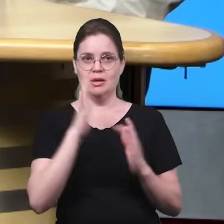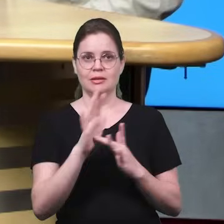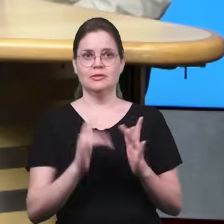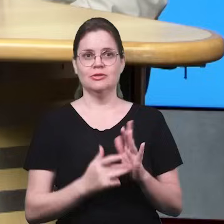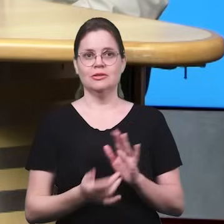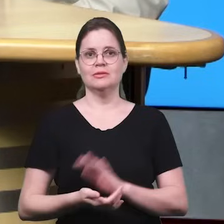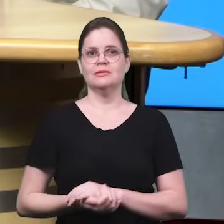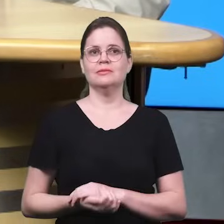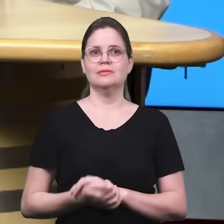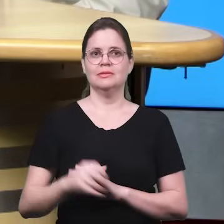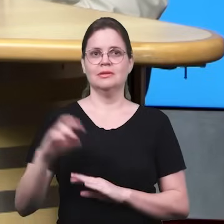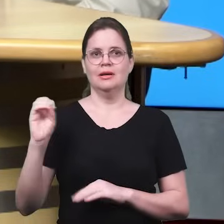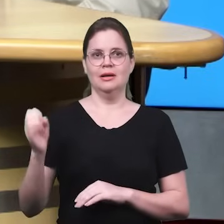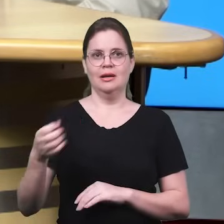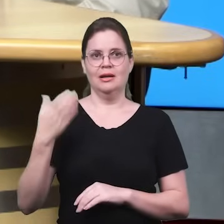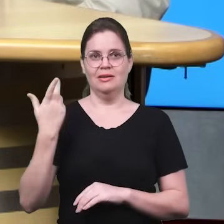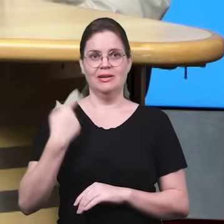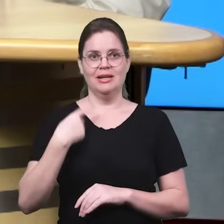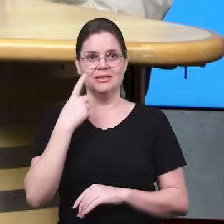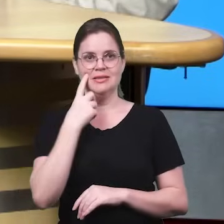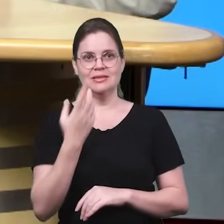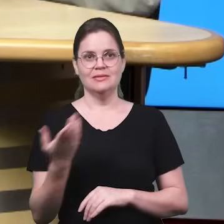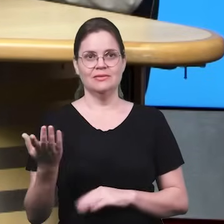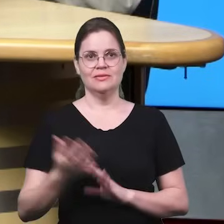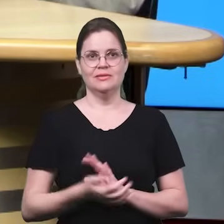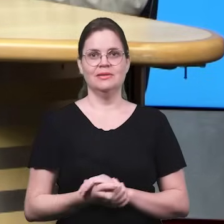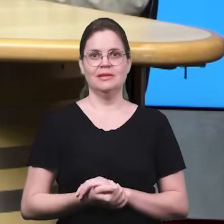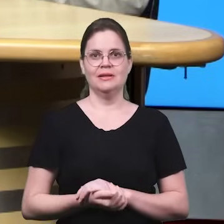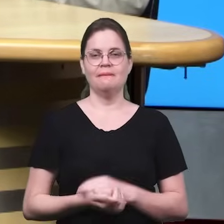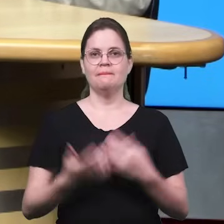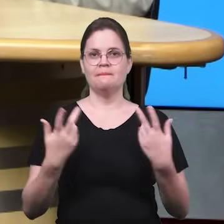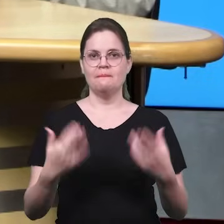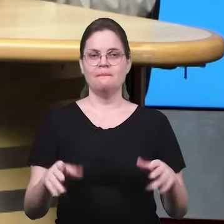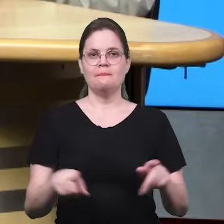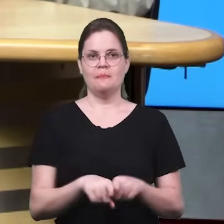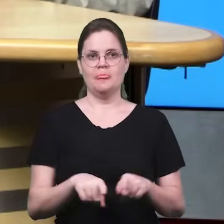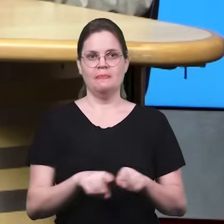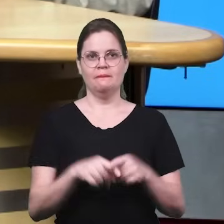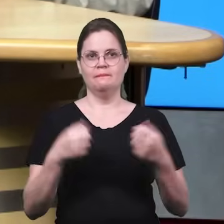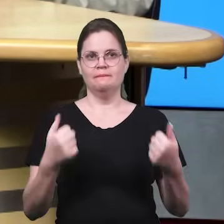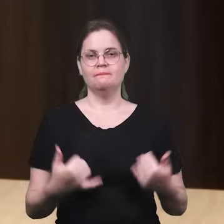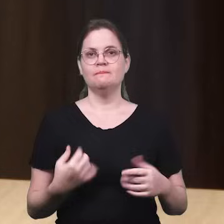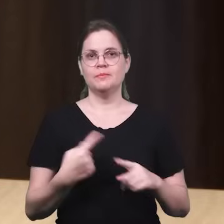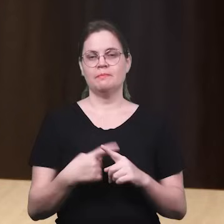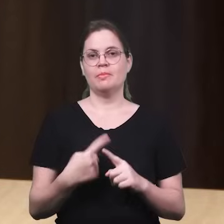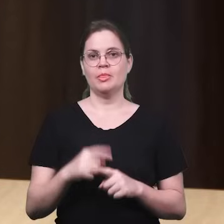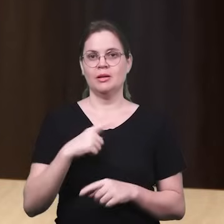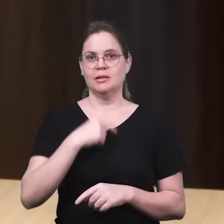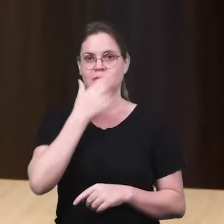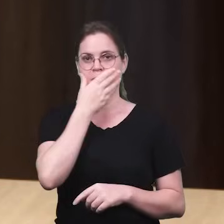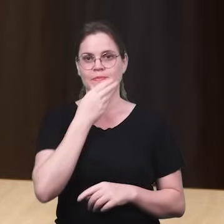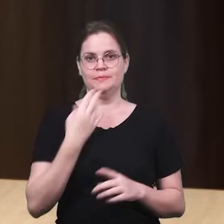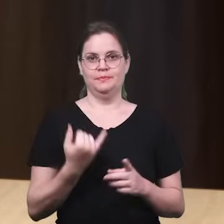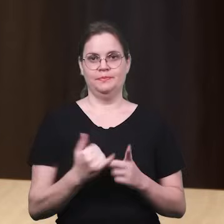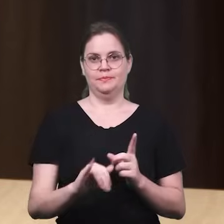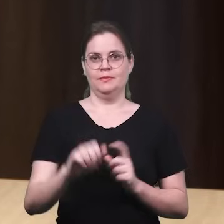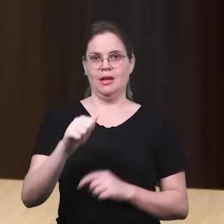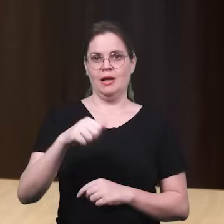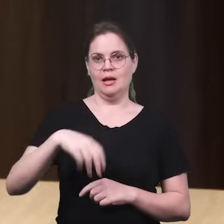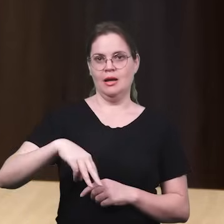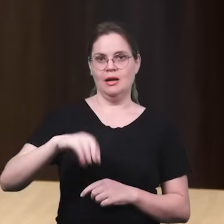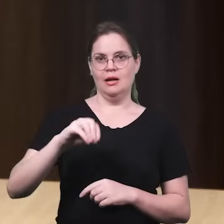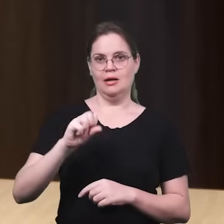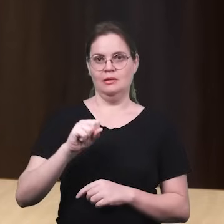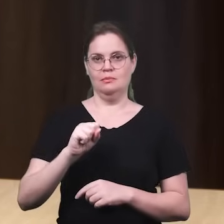Revelada. Exatamente. Moisés revelou para eles o que era. Eu vou até falar disso agora também. Isso. Porque o profeta Amós, ele diz assim, Deus